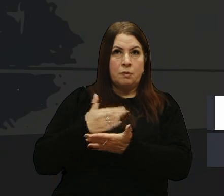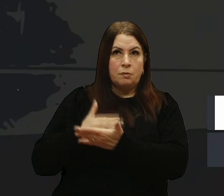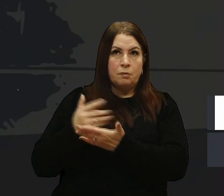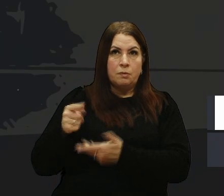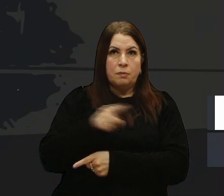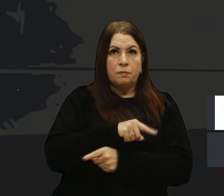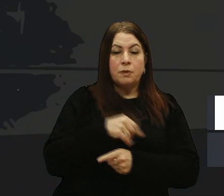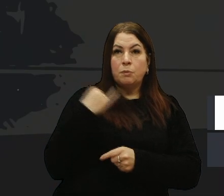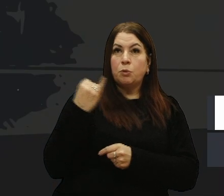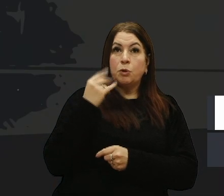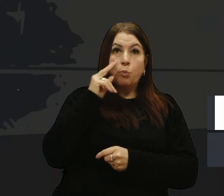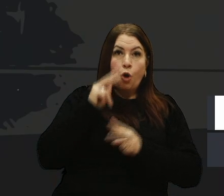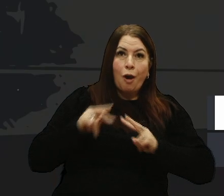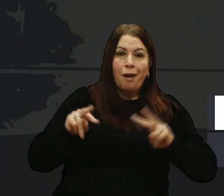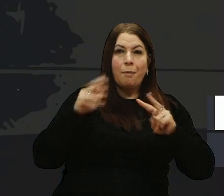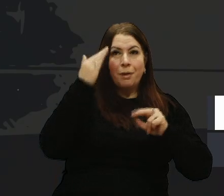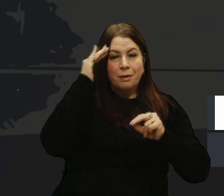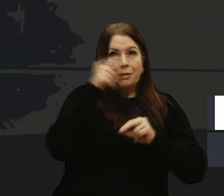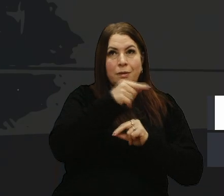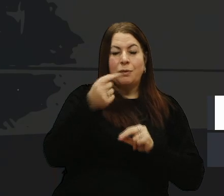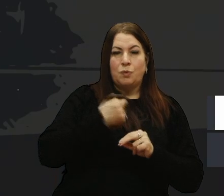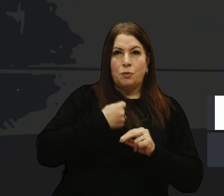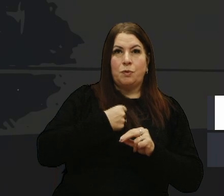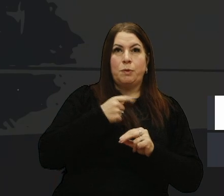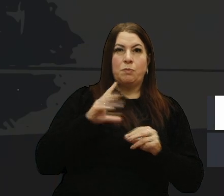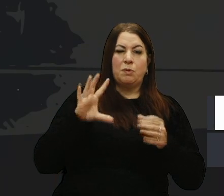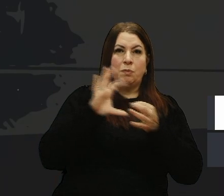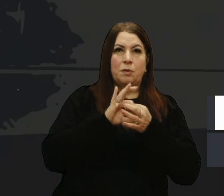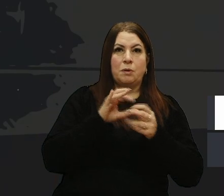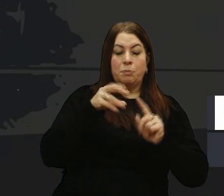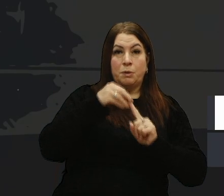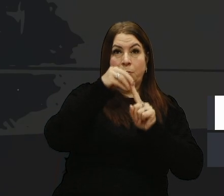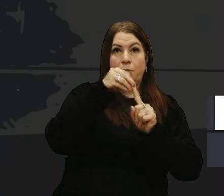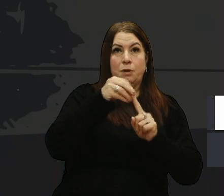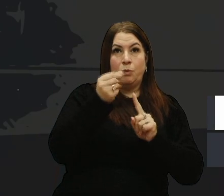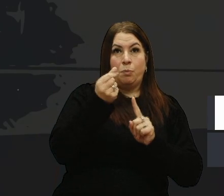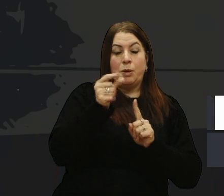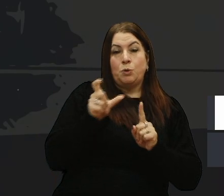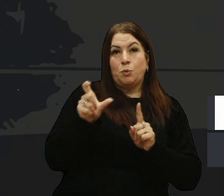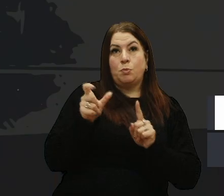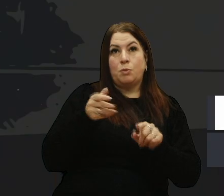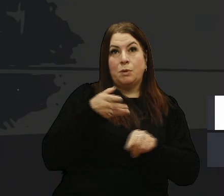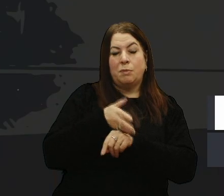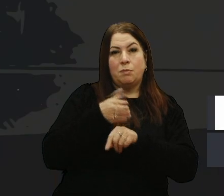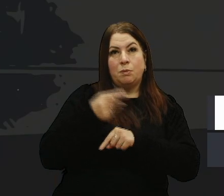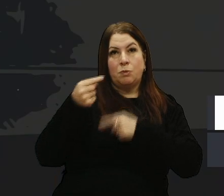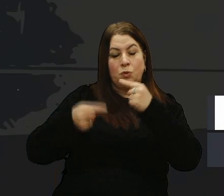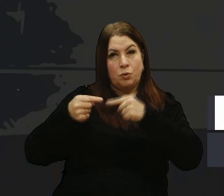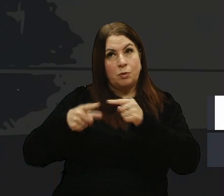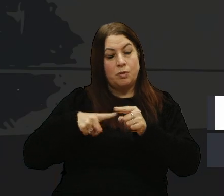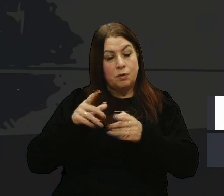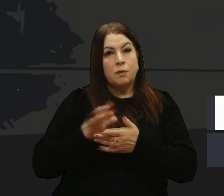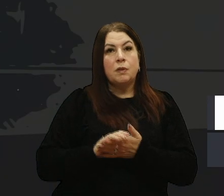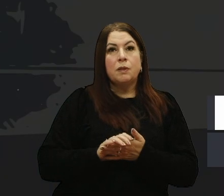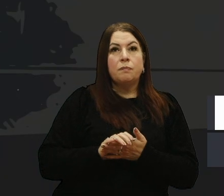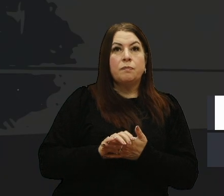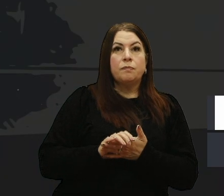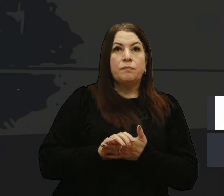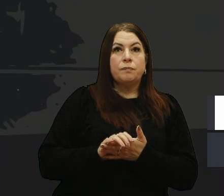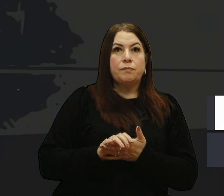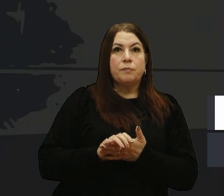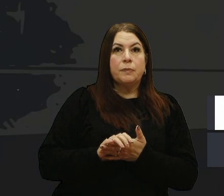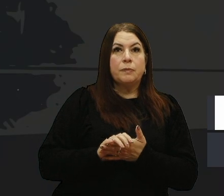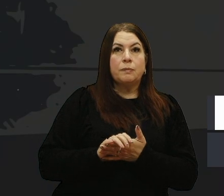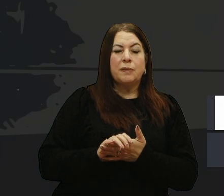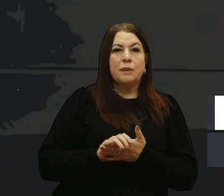Então, é importante dar uma olhada para entender os números também. Isso ficou linkado principalmente ao preço do ingresso, que foi uma discussão também que a gente teve.